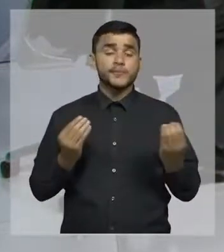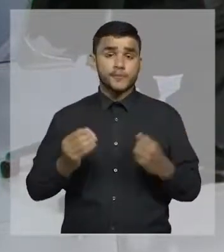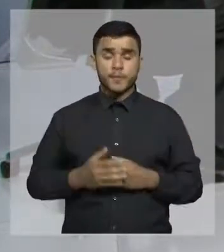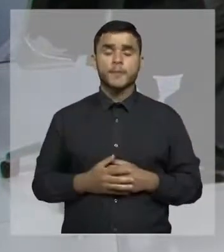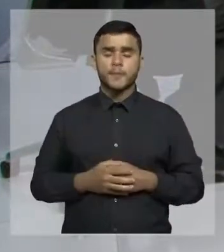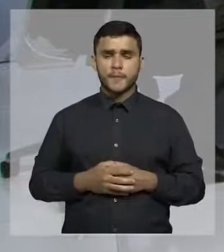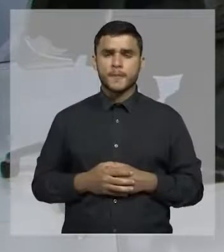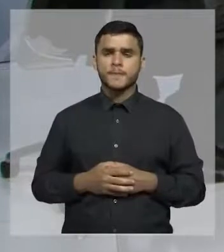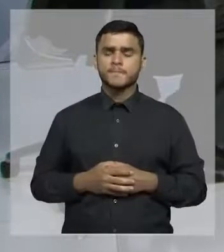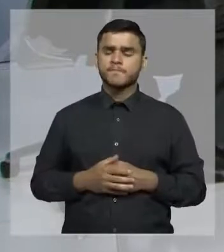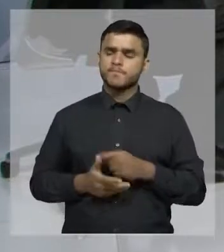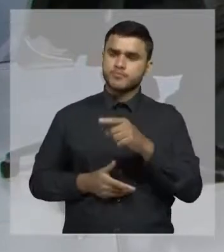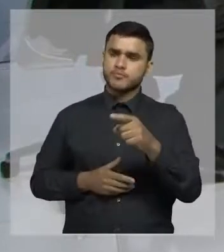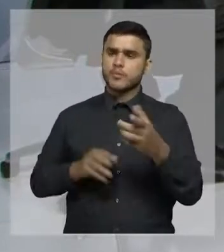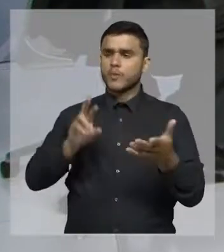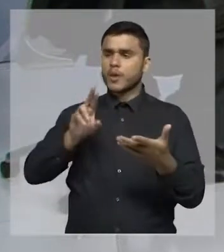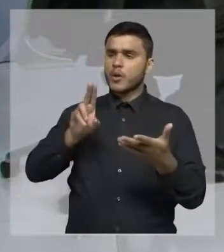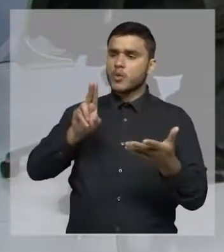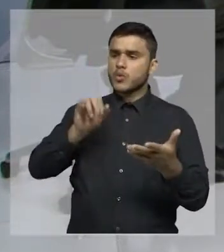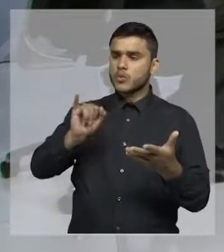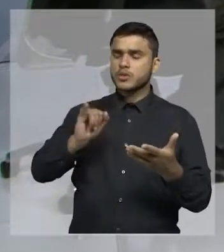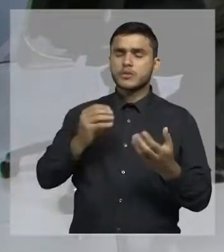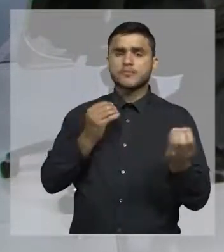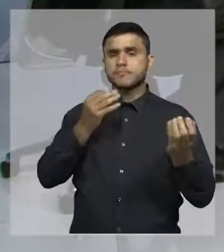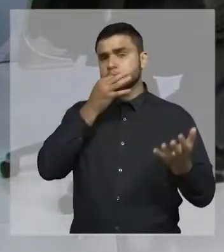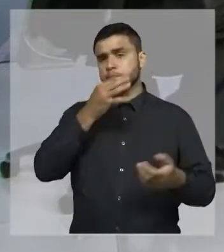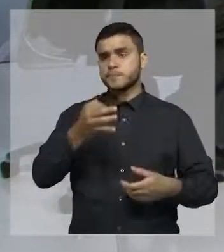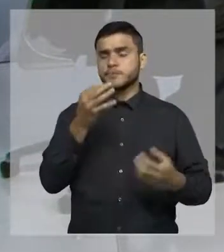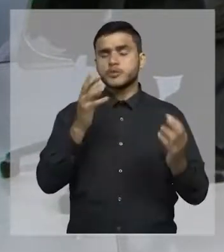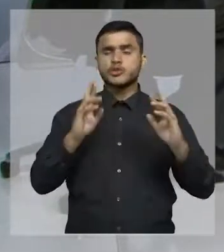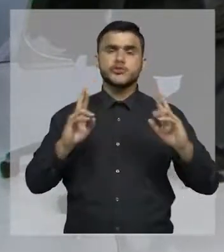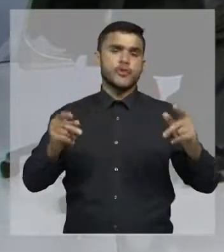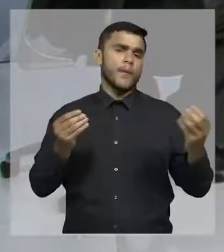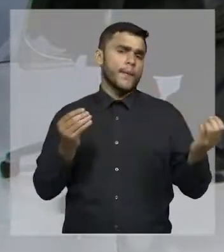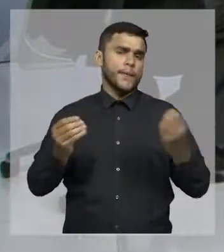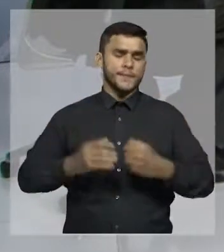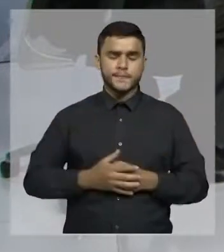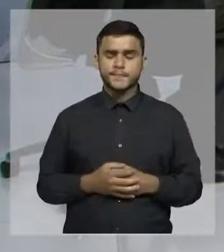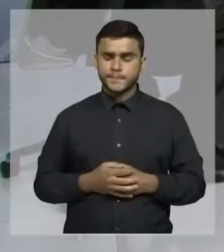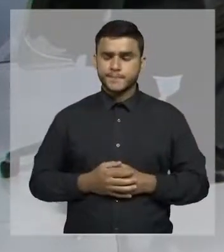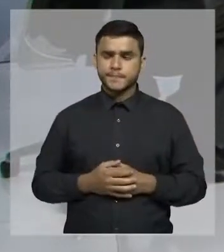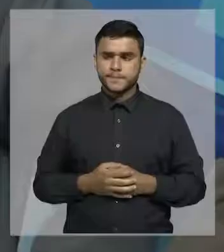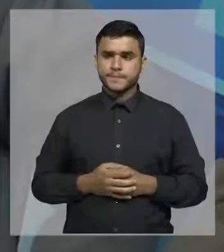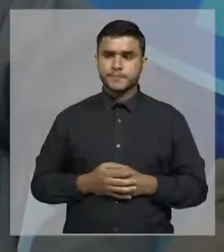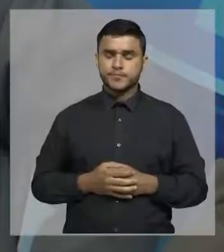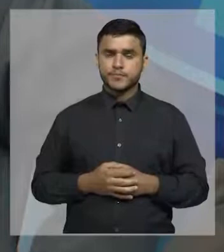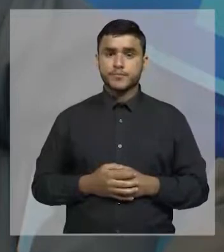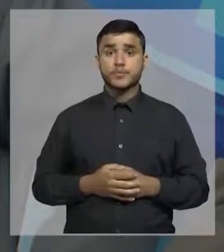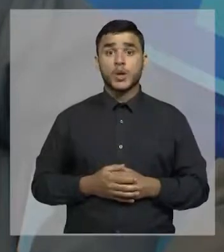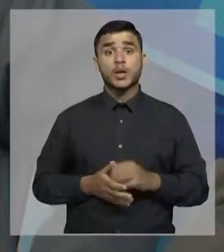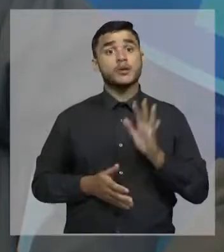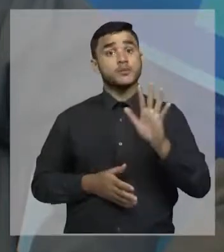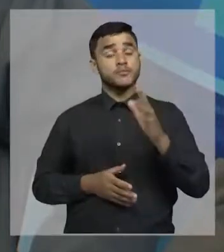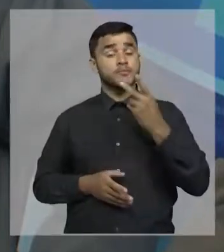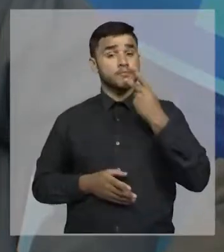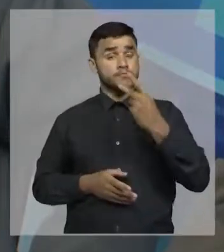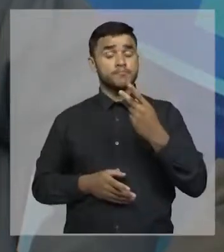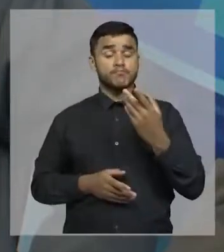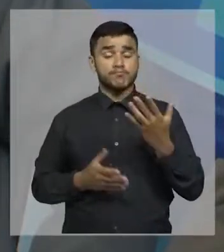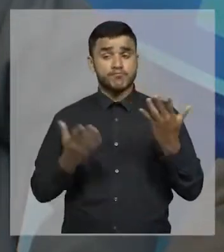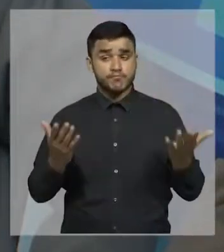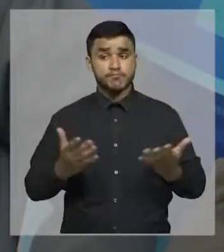eu quero colocar isso para a gente analisar e fazer essas diferenças para o nosso assinante. Há uma dependência muito